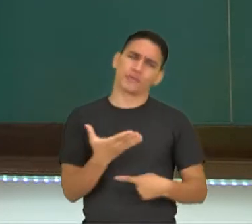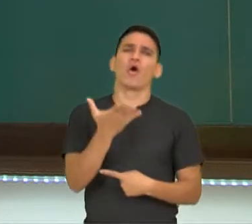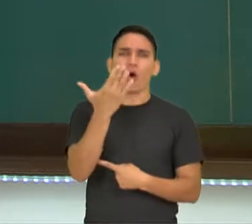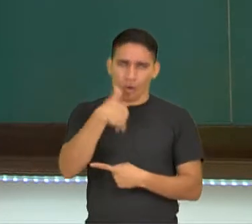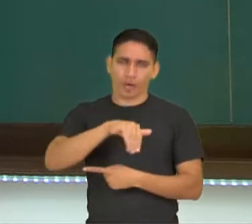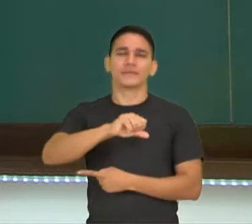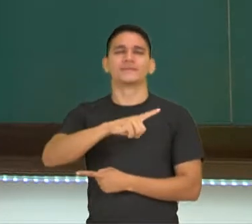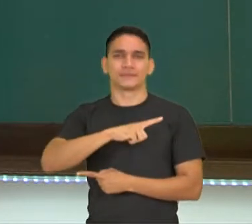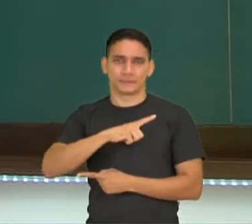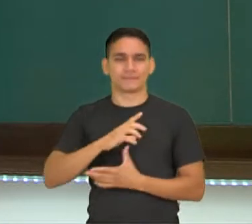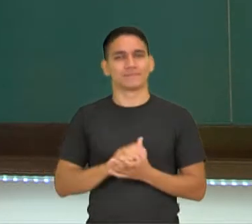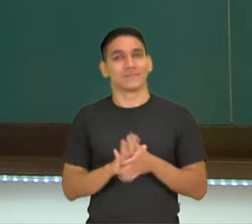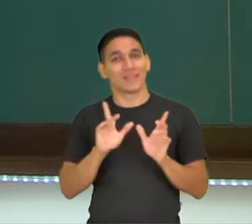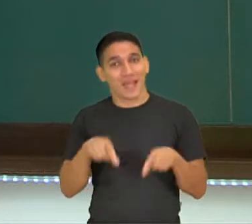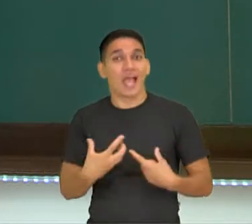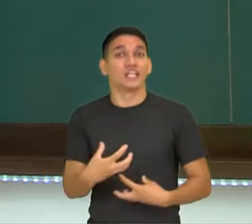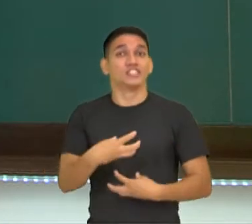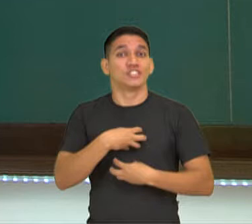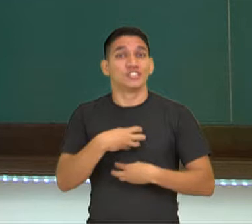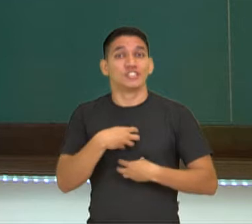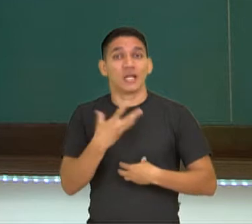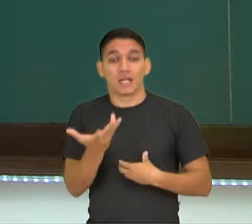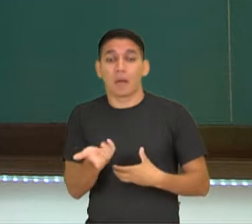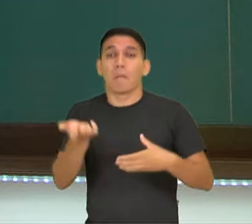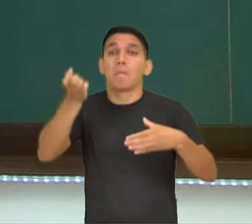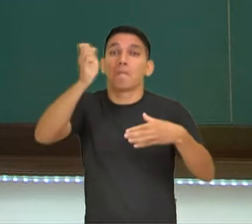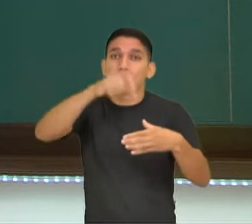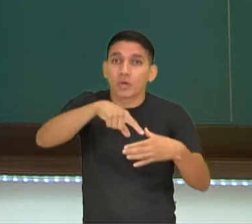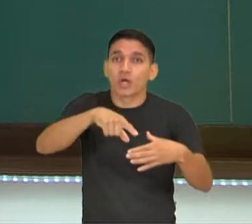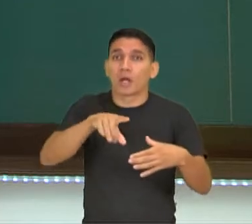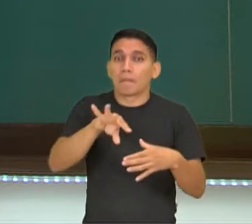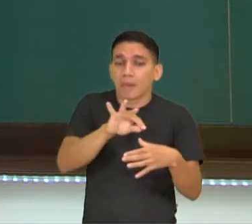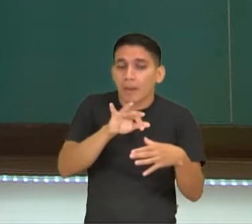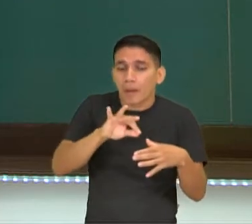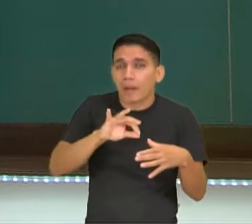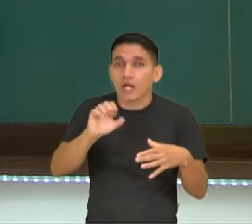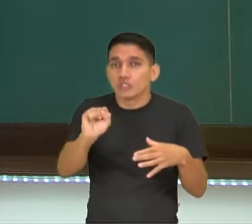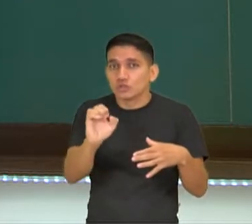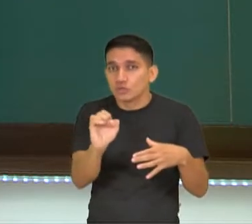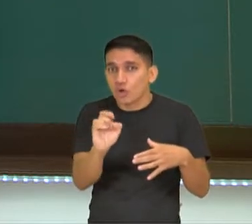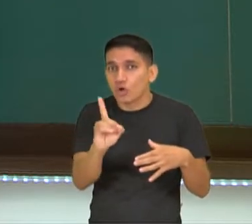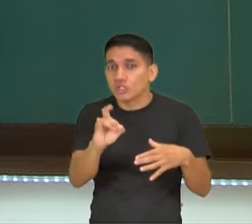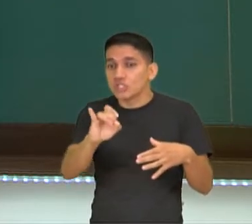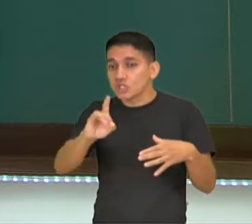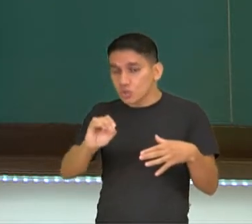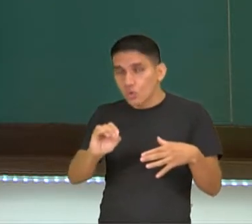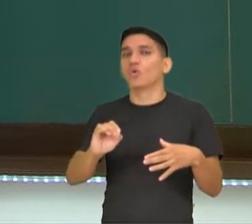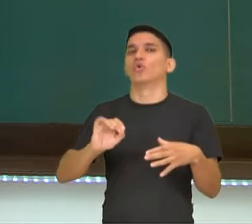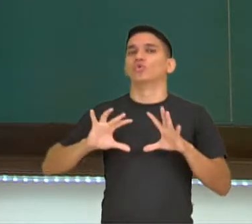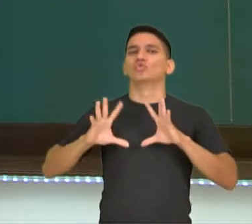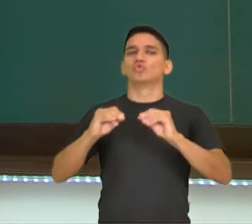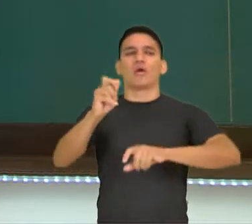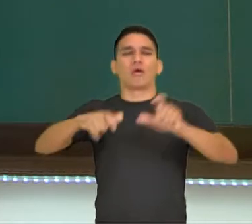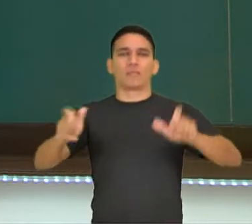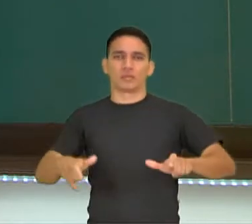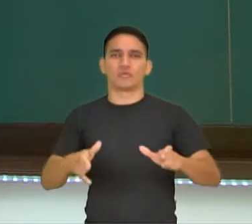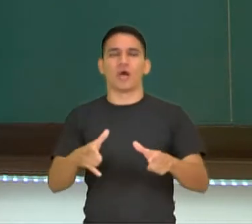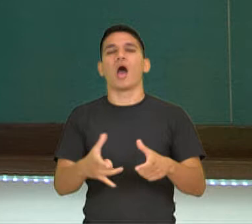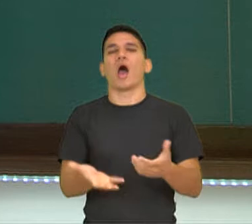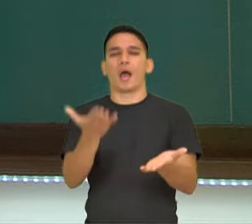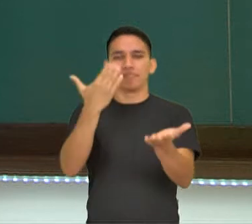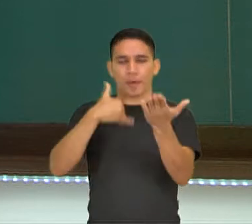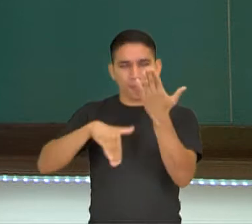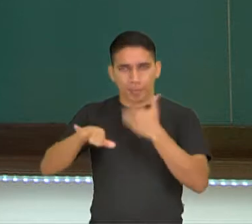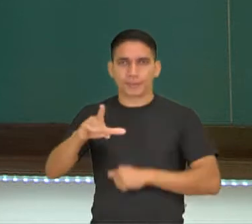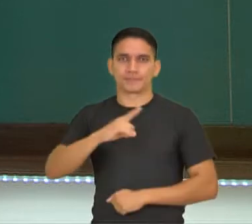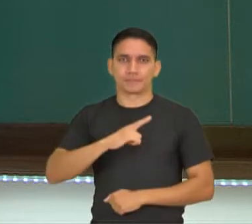sal. Então, foi a maneira de colocar sódio para que toda a população receba esse sódio. Então, nós temos ele